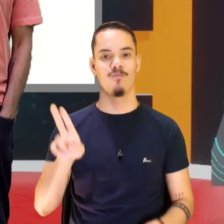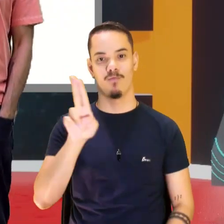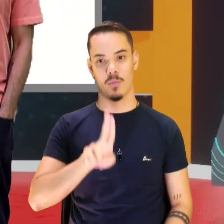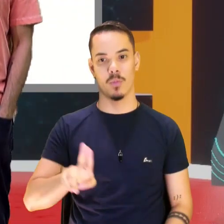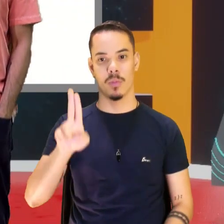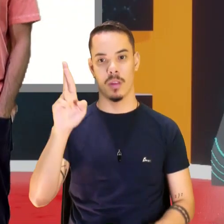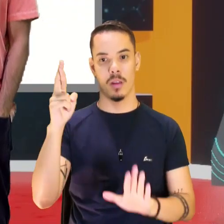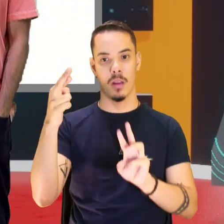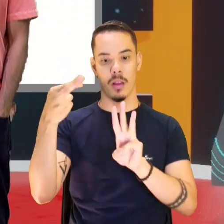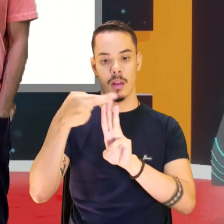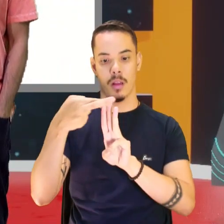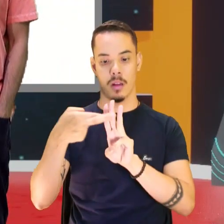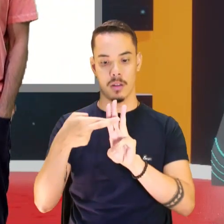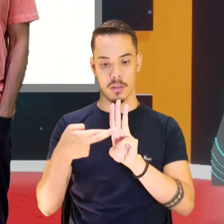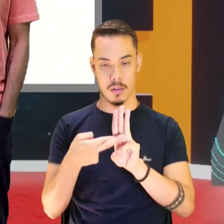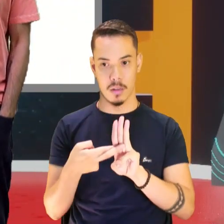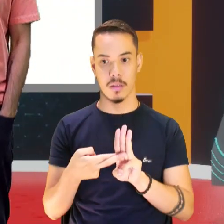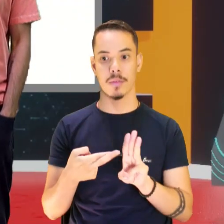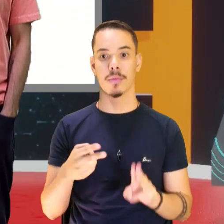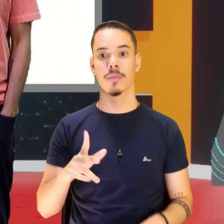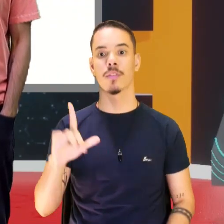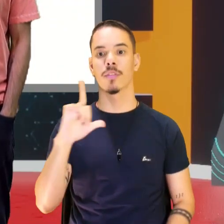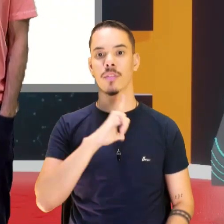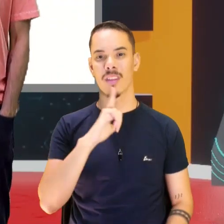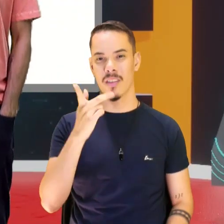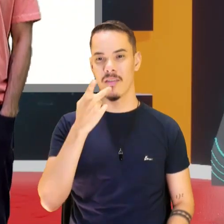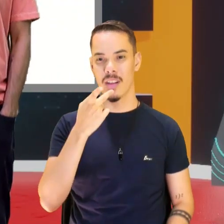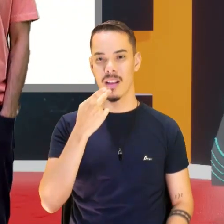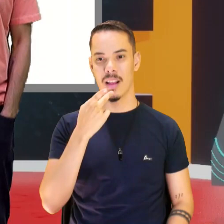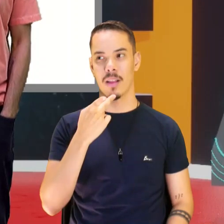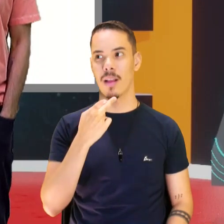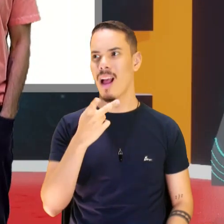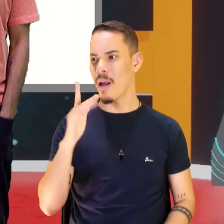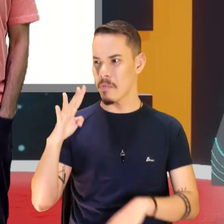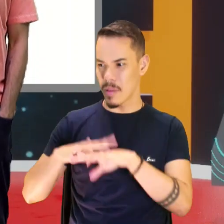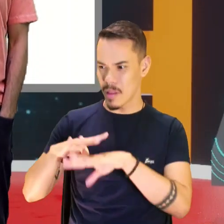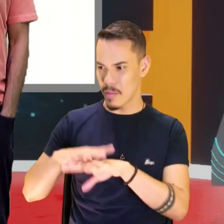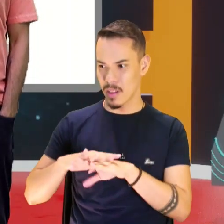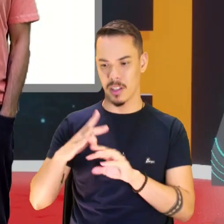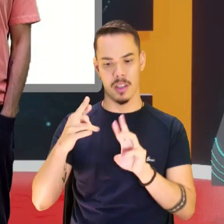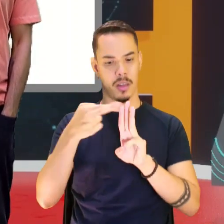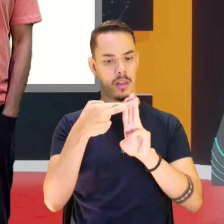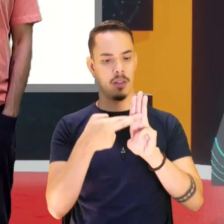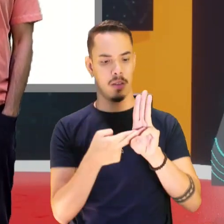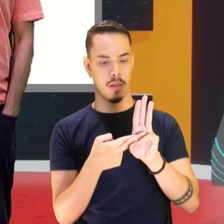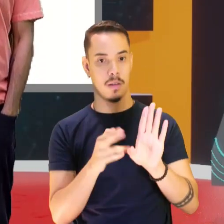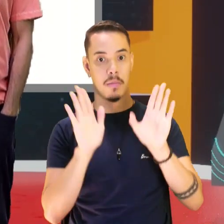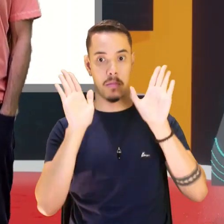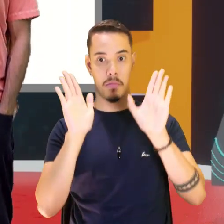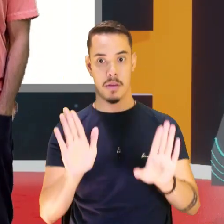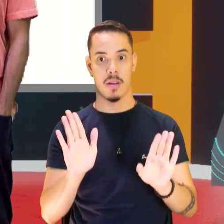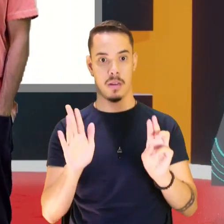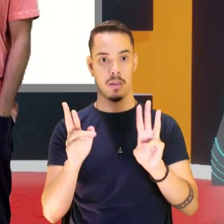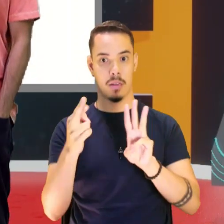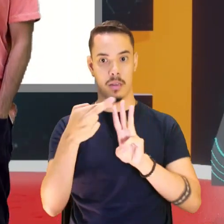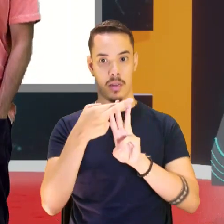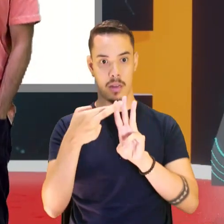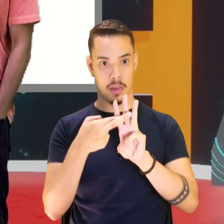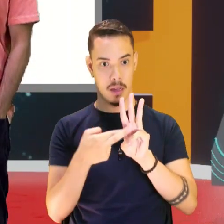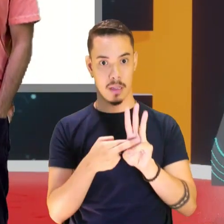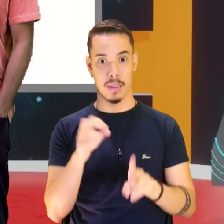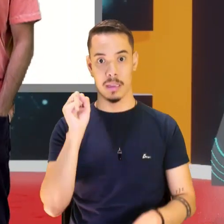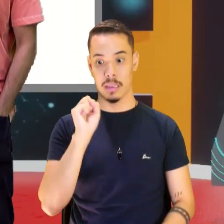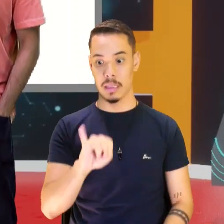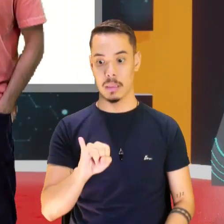3, tá? Tinha até um ditado que falava assim, matemática, regra de 3. Só que assim, regra de 3 só vai ser aplicada se tiver